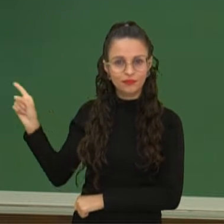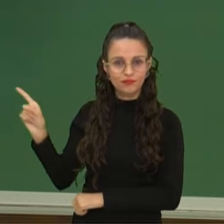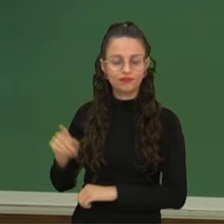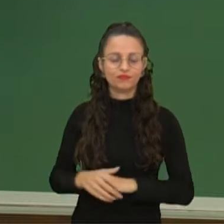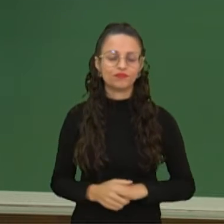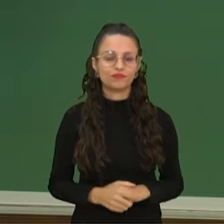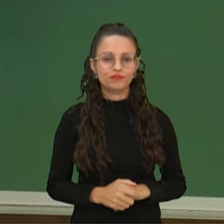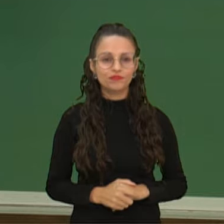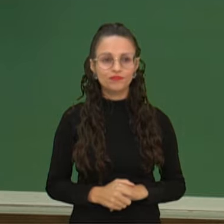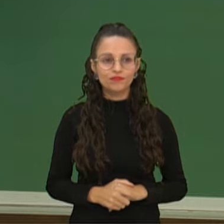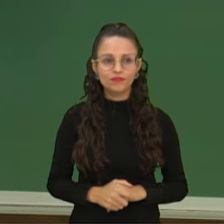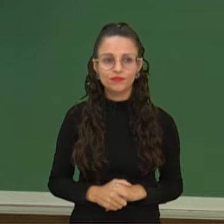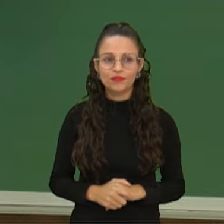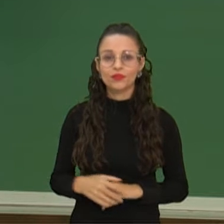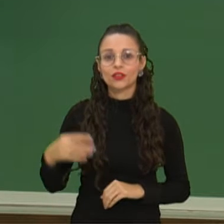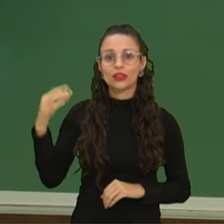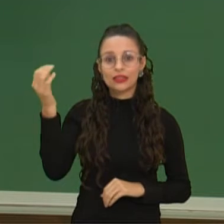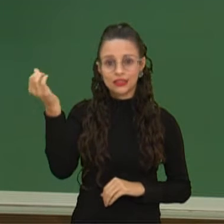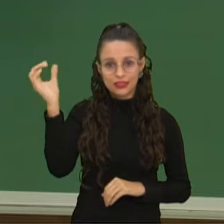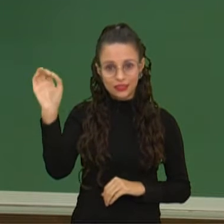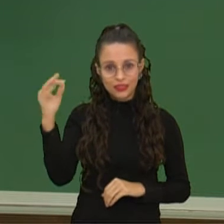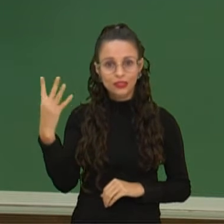1960, 1947,